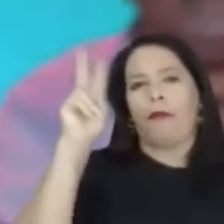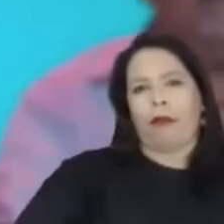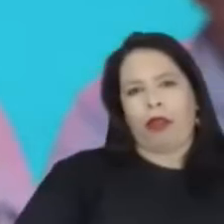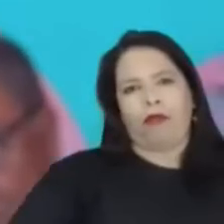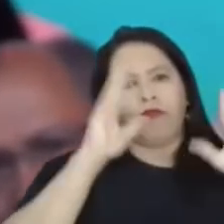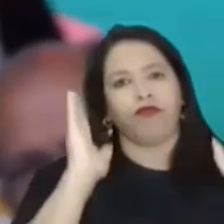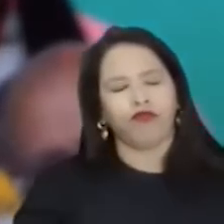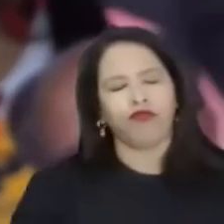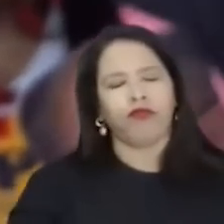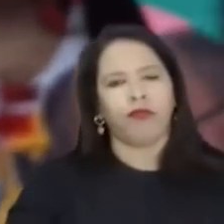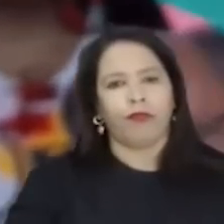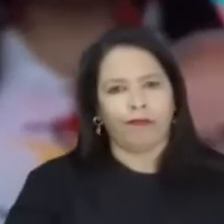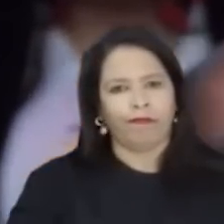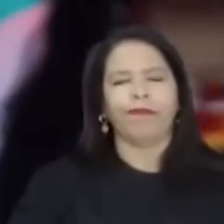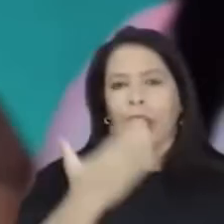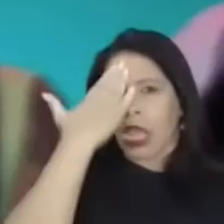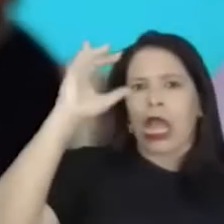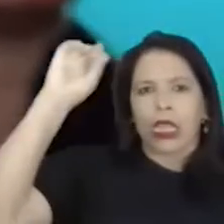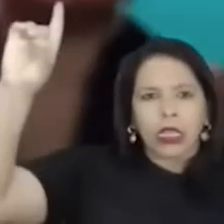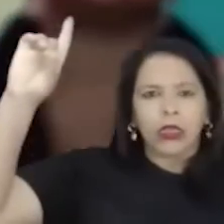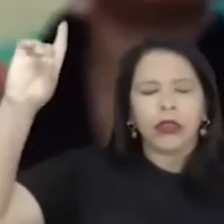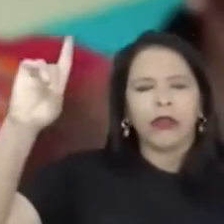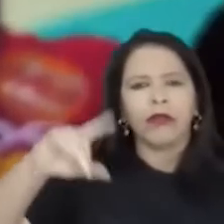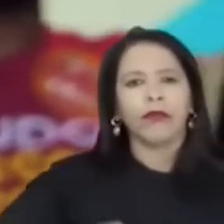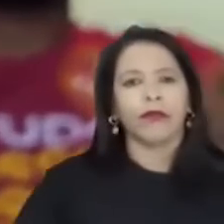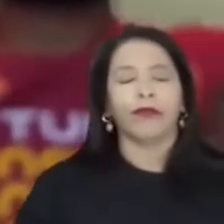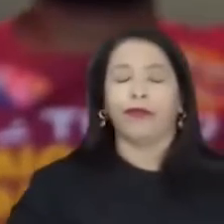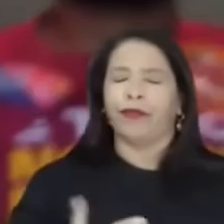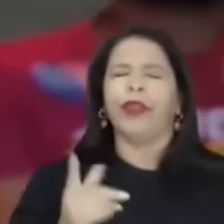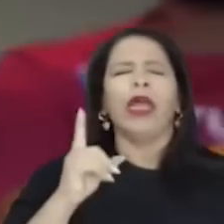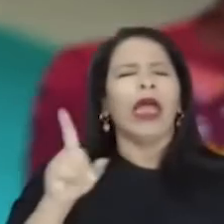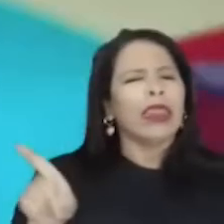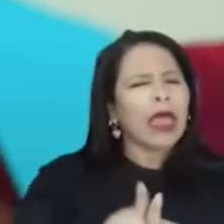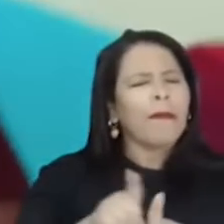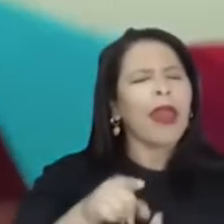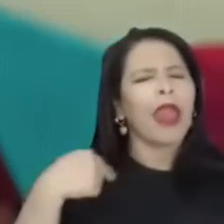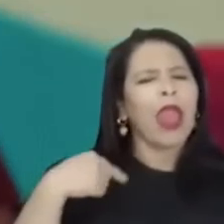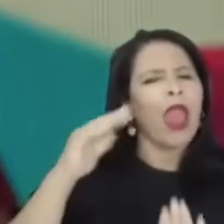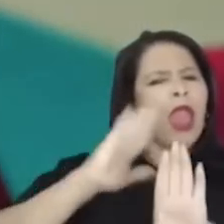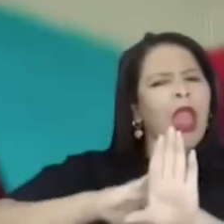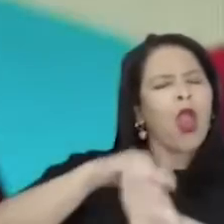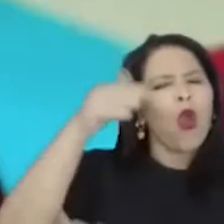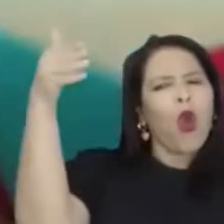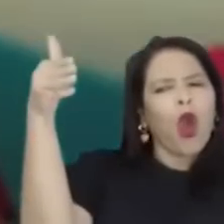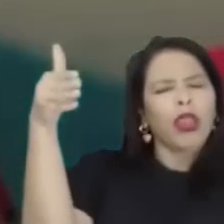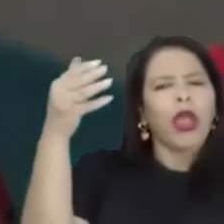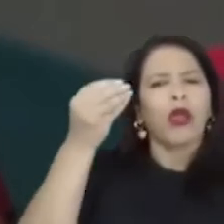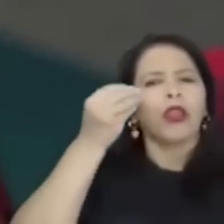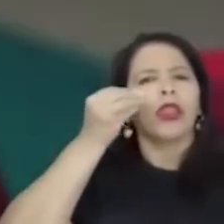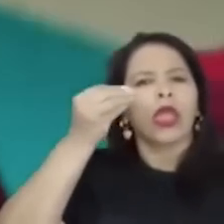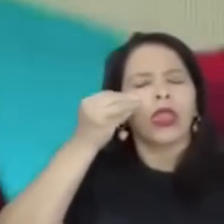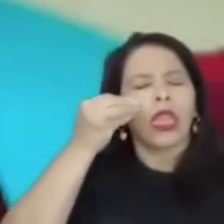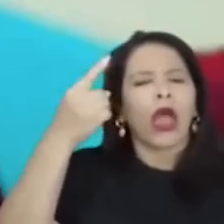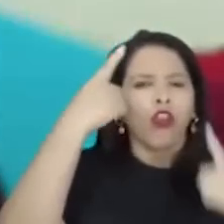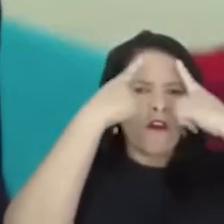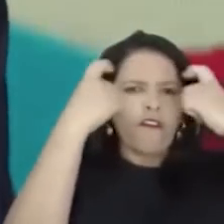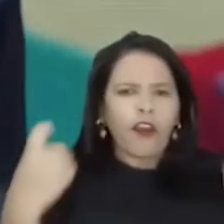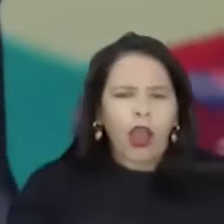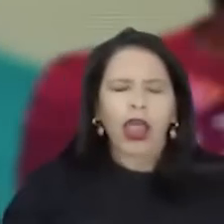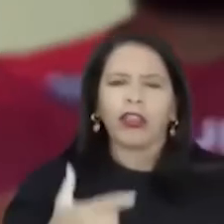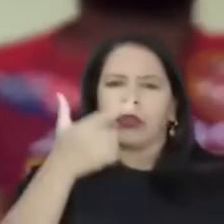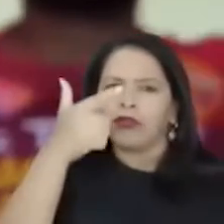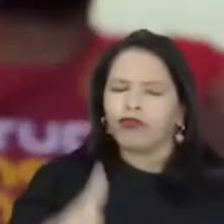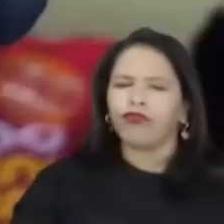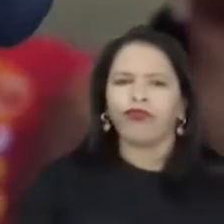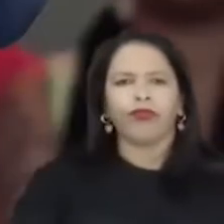Graças a Deus. Outro dia, num hotel, houve uma tentativa de violência. Mas a mais